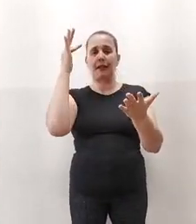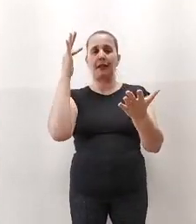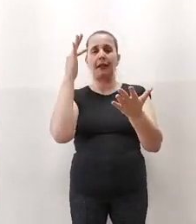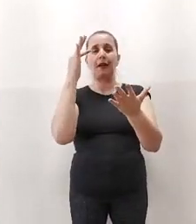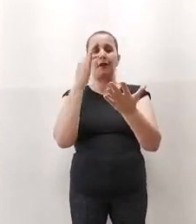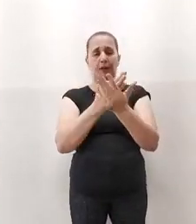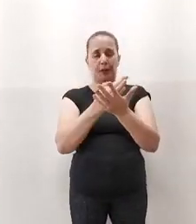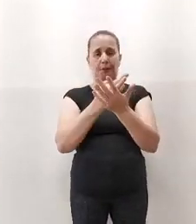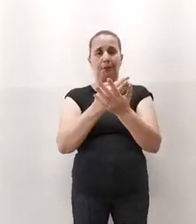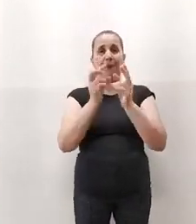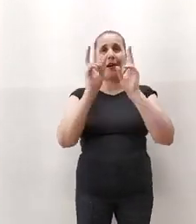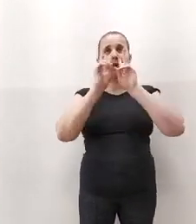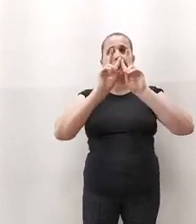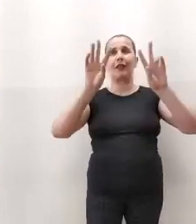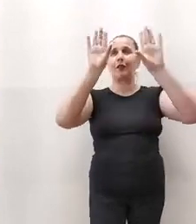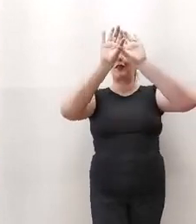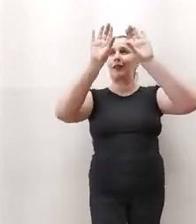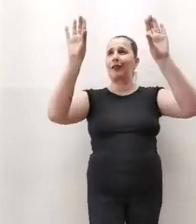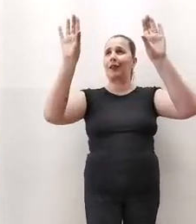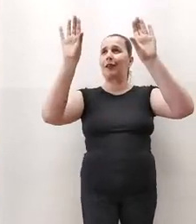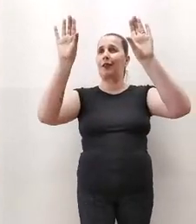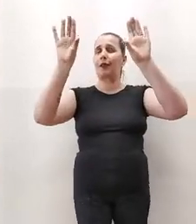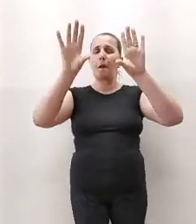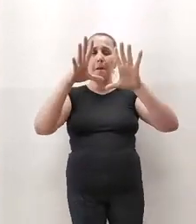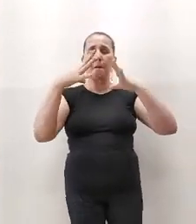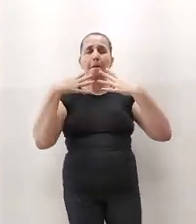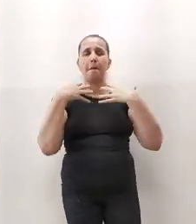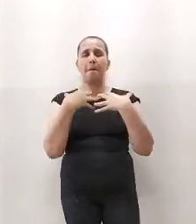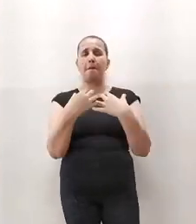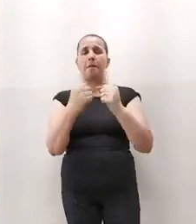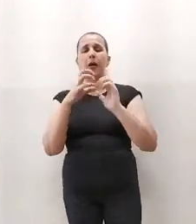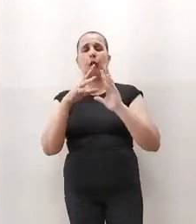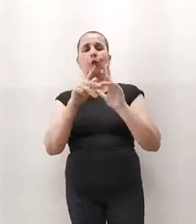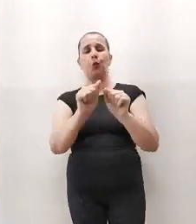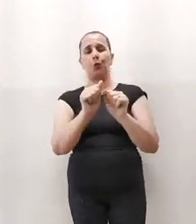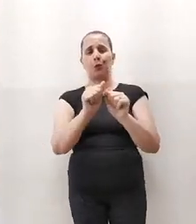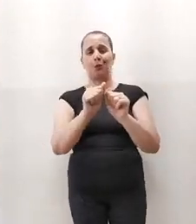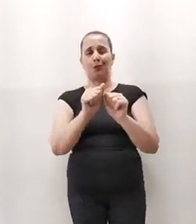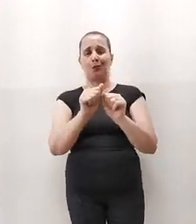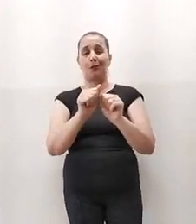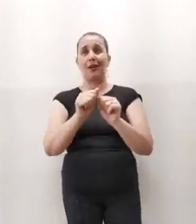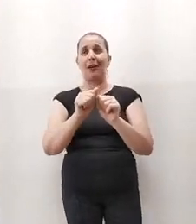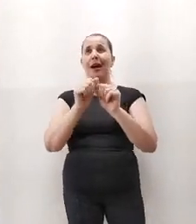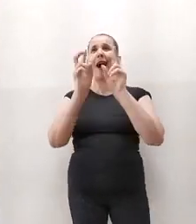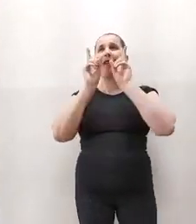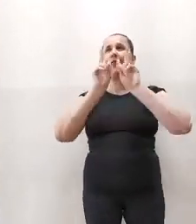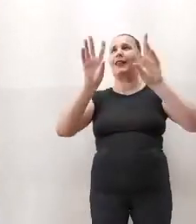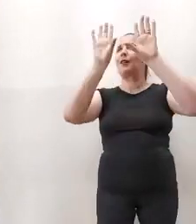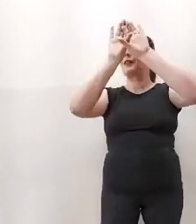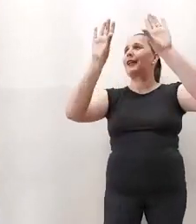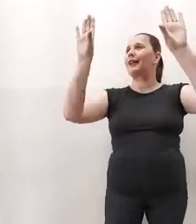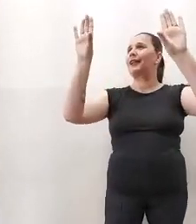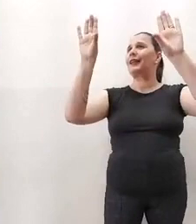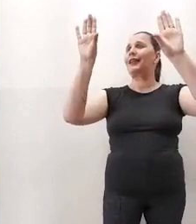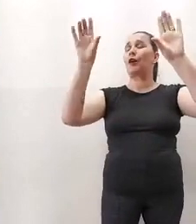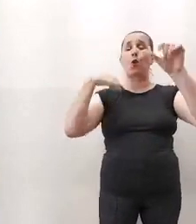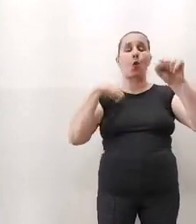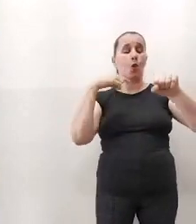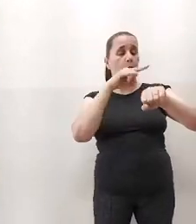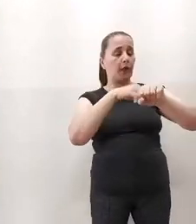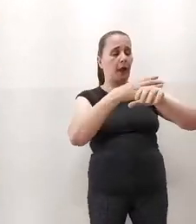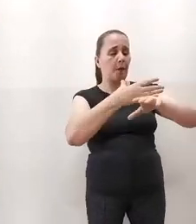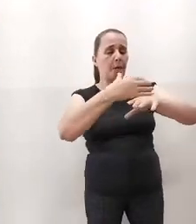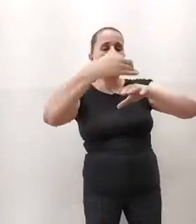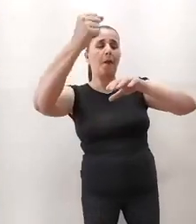visão celestial toma tudo de nós. A visão celestial leva o nosso tempo,